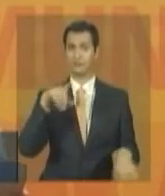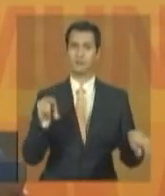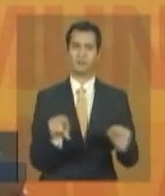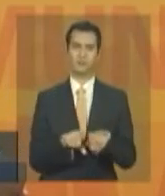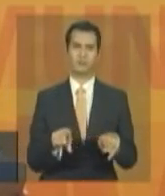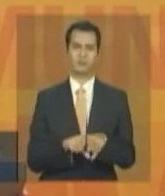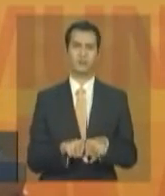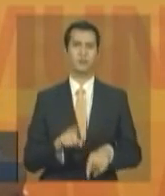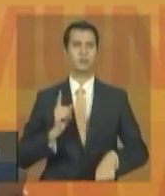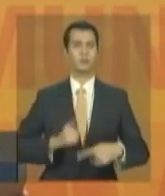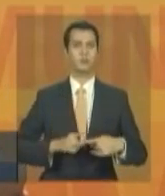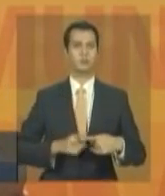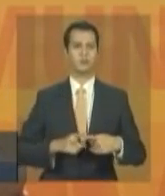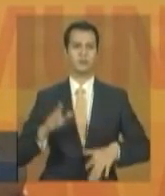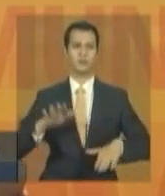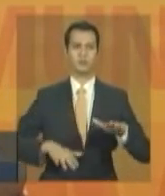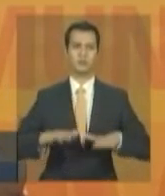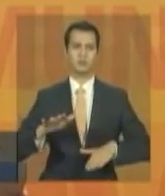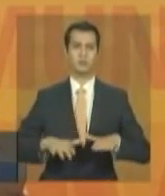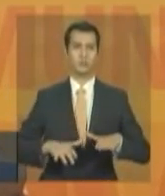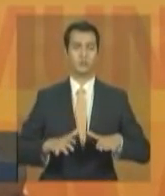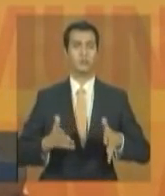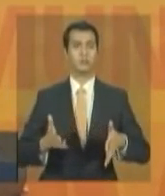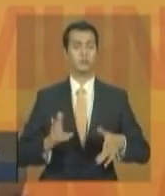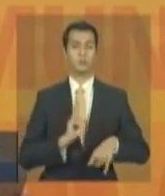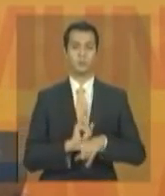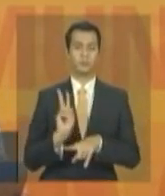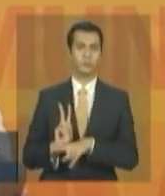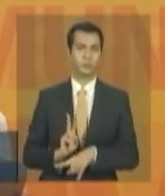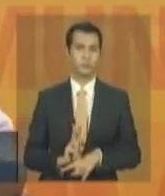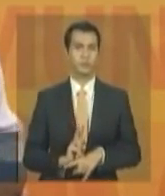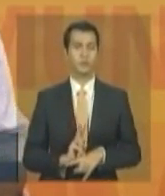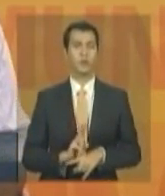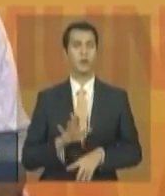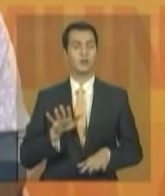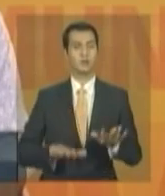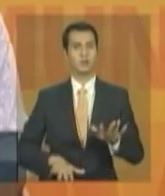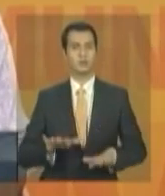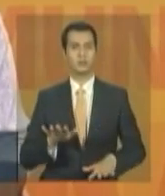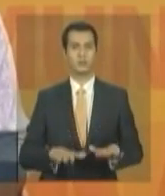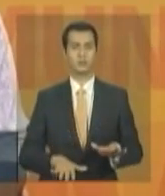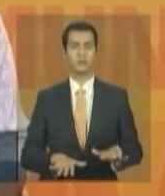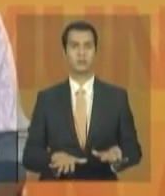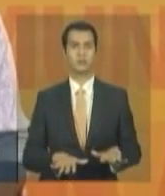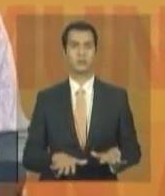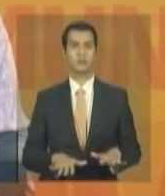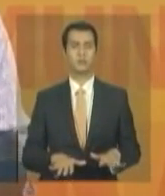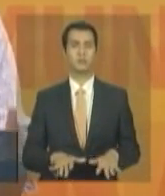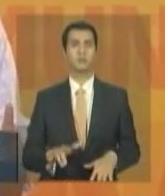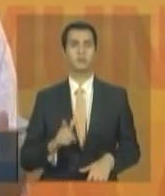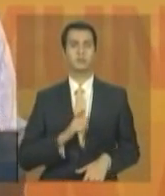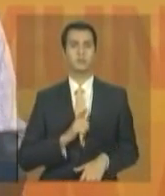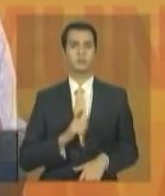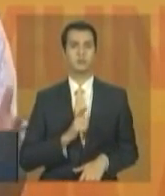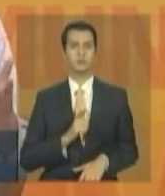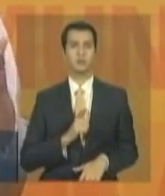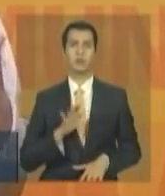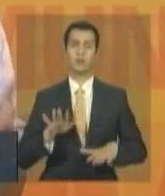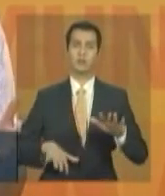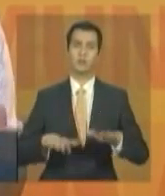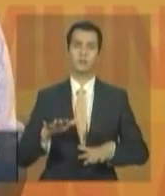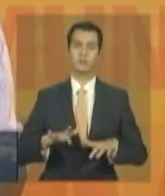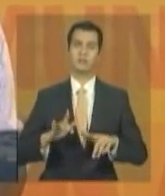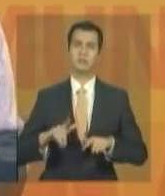Porque muitas vezes, no cuidado, algumas vezes tem aquela pequena derrota ou